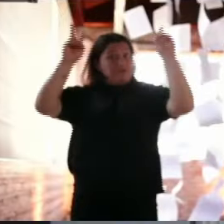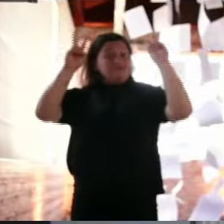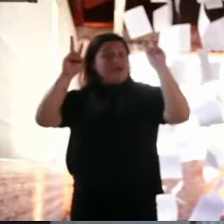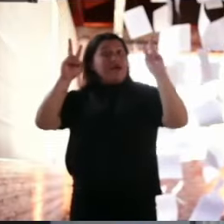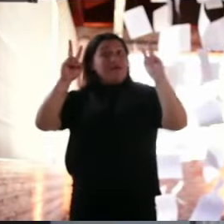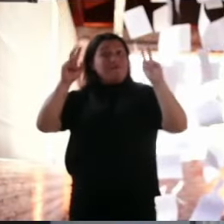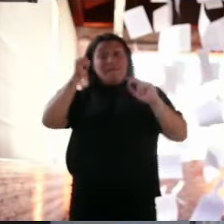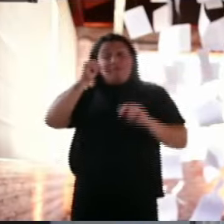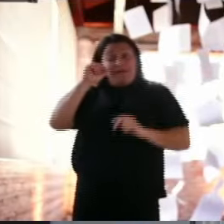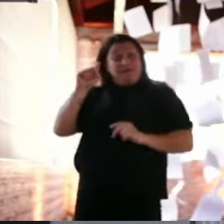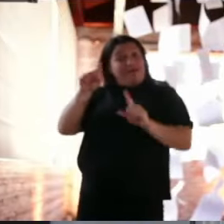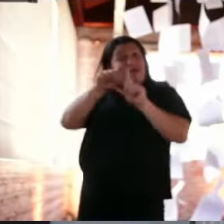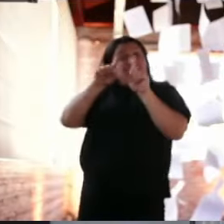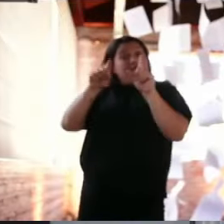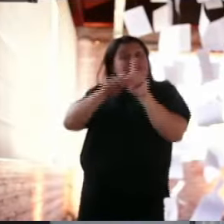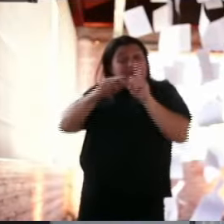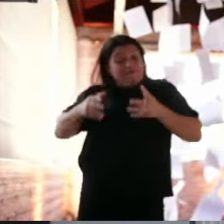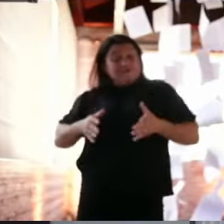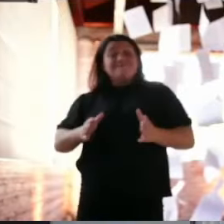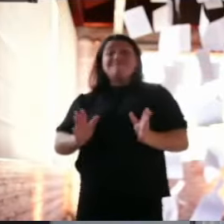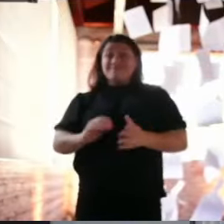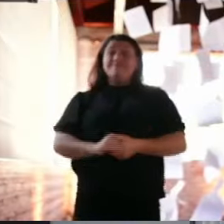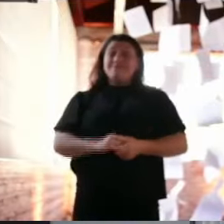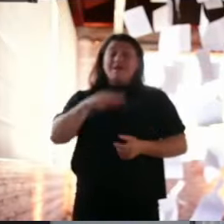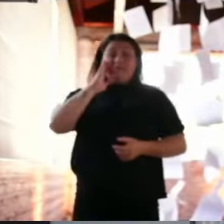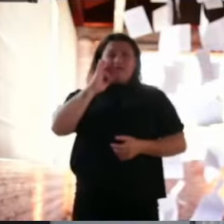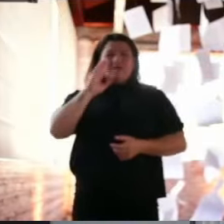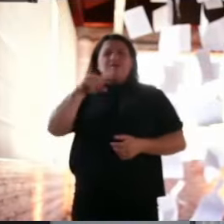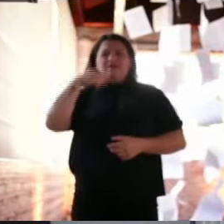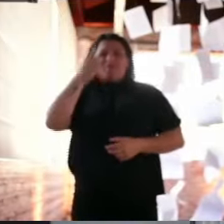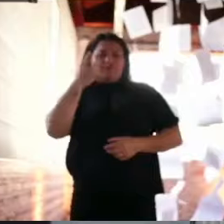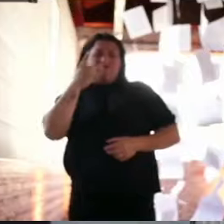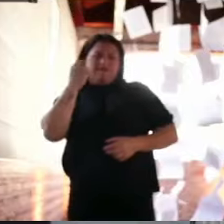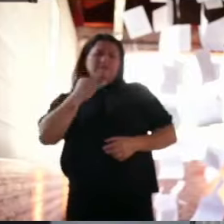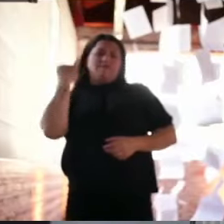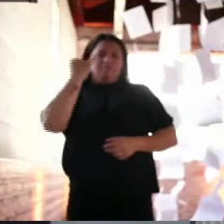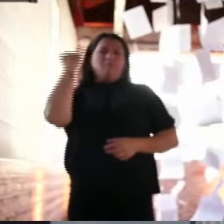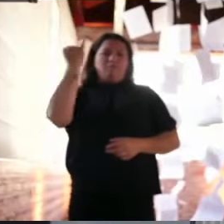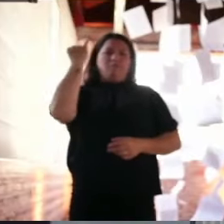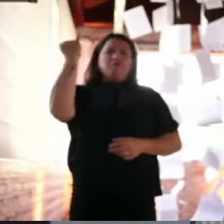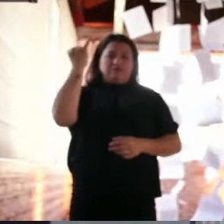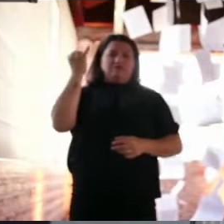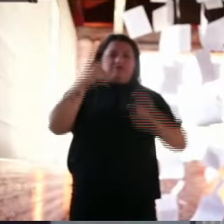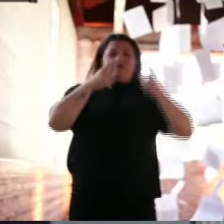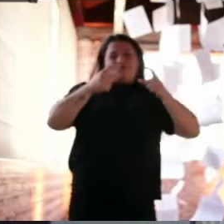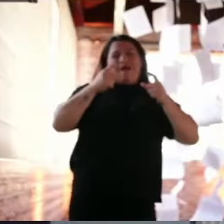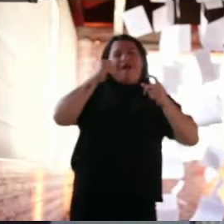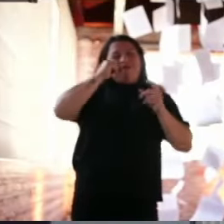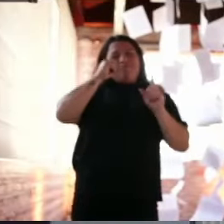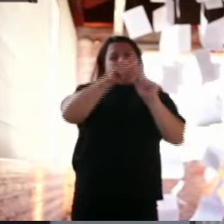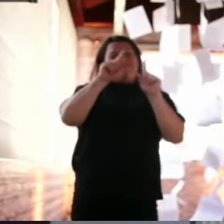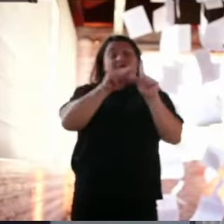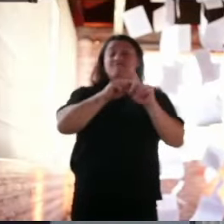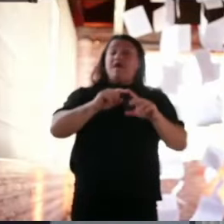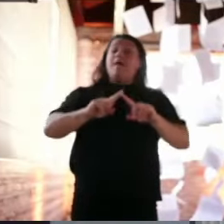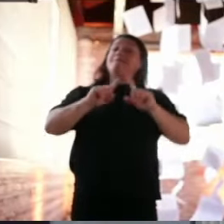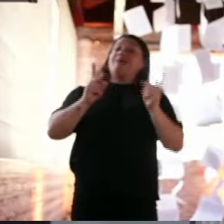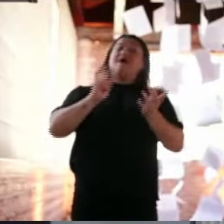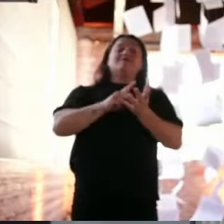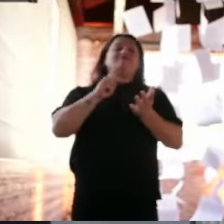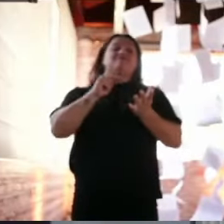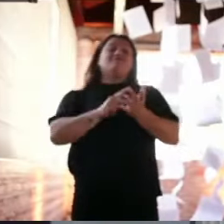luz né dar valor para quem progenitora e eu acho que eu vou falar da importância desse lugar mas na verdade vem com